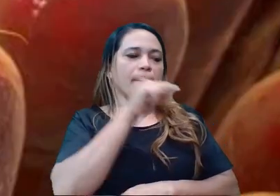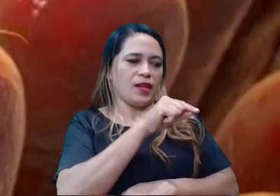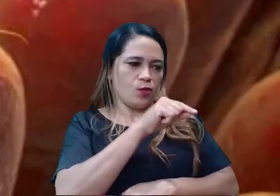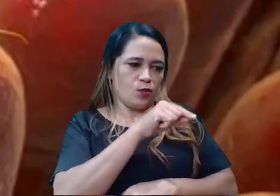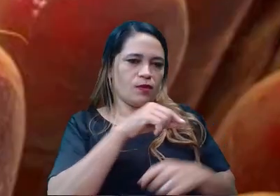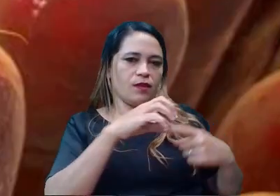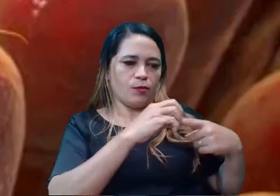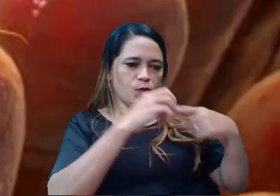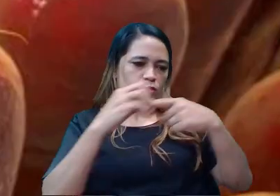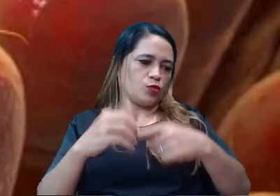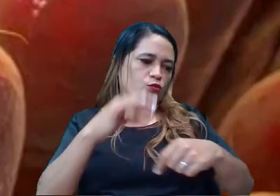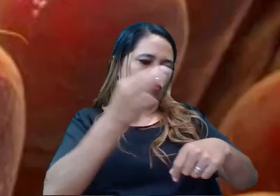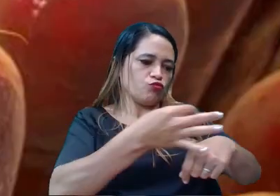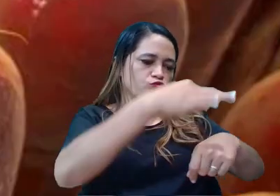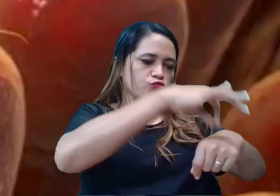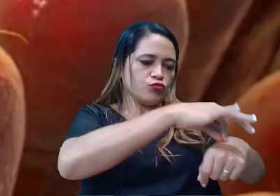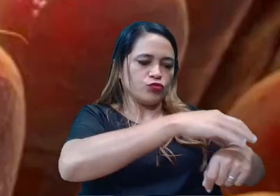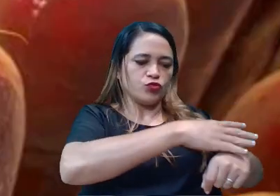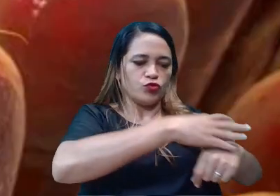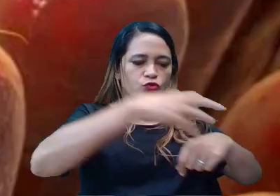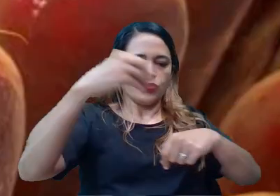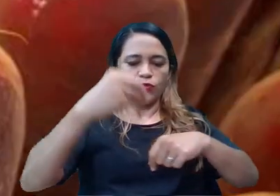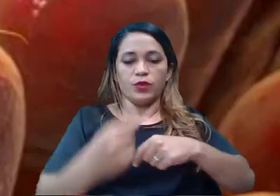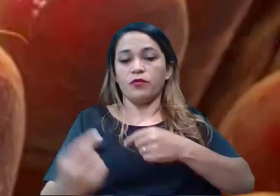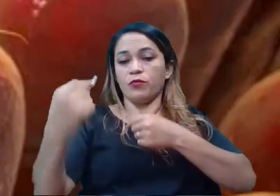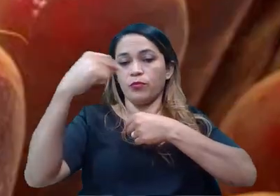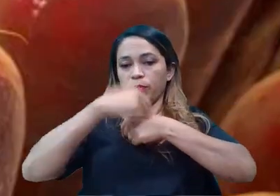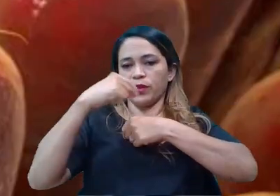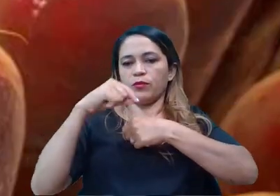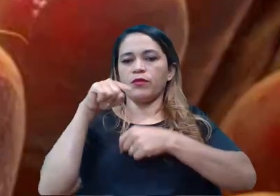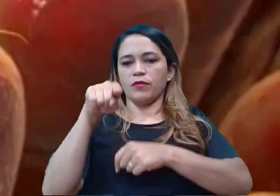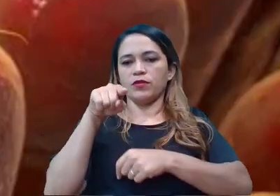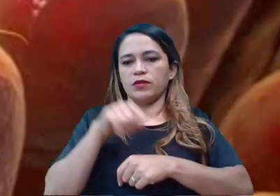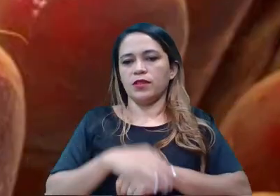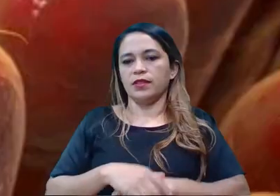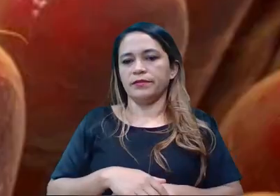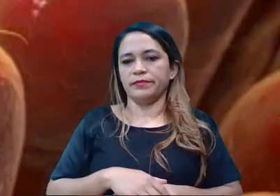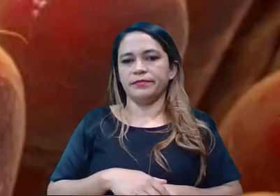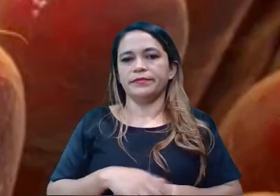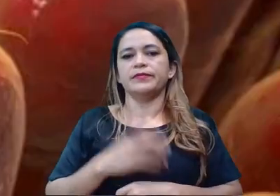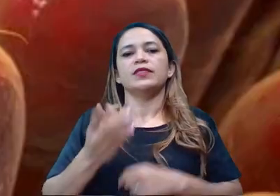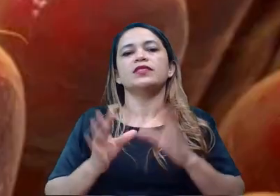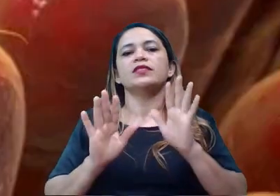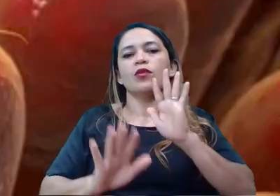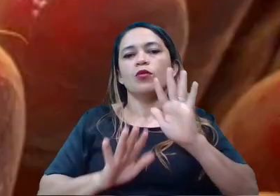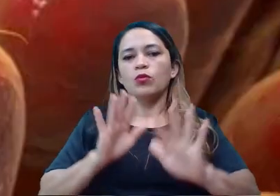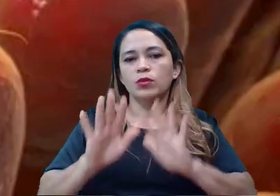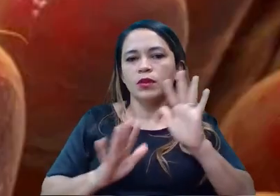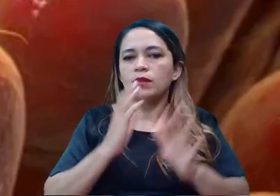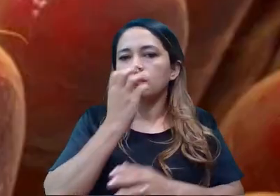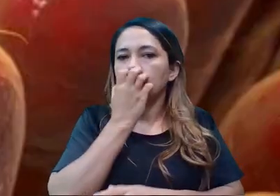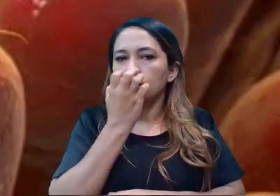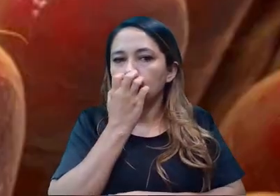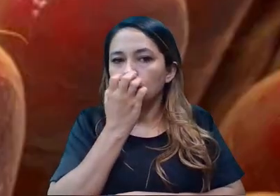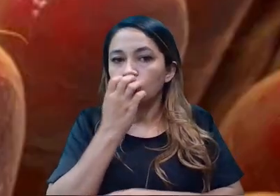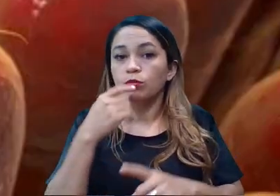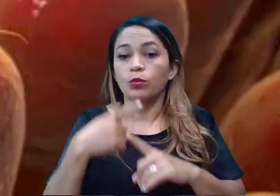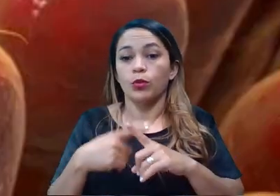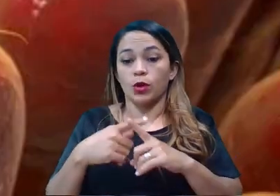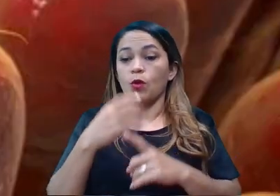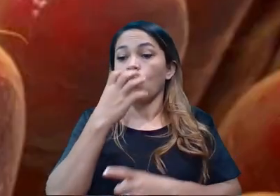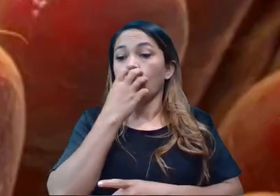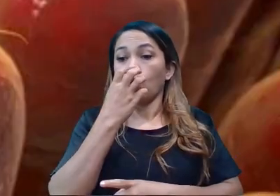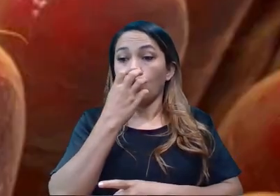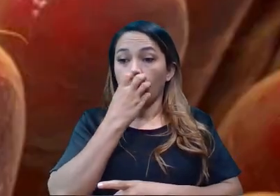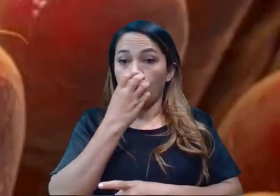protozoário que estava no cachorro e colocou para dentro do seu corpo. Então essa é a importância do cuidado com os cães. É porque o cão, numa